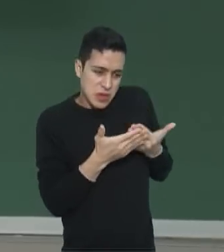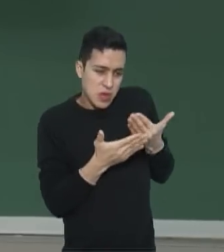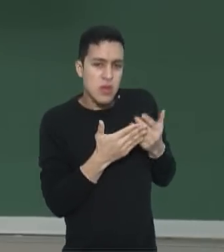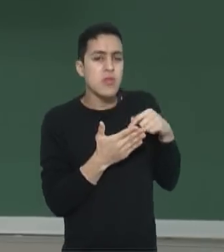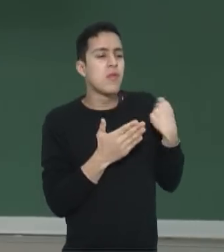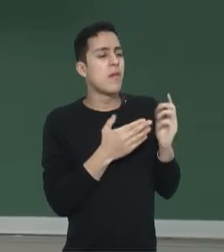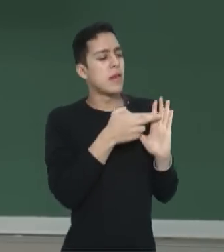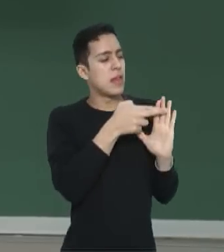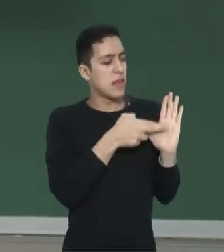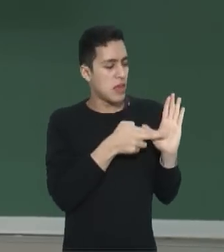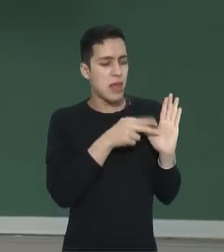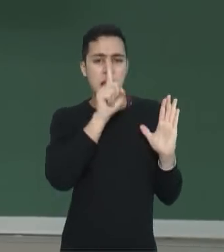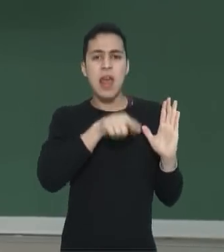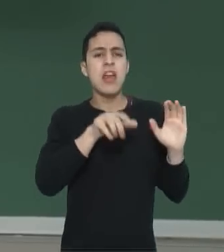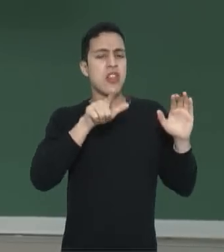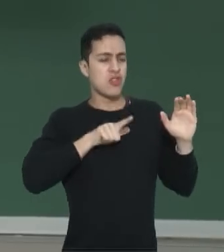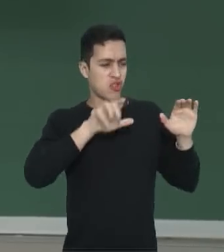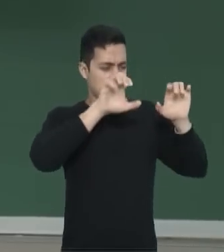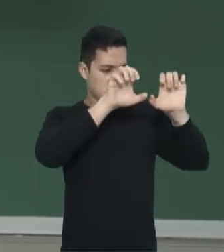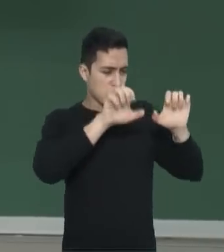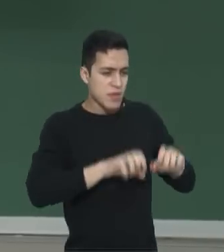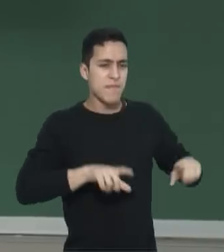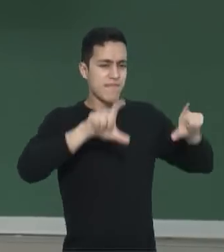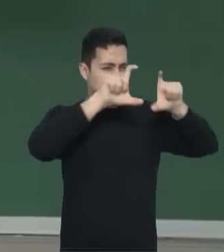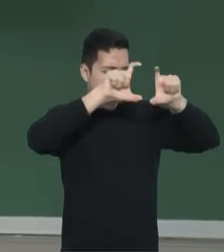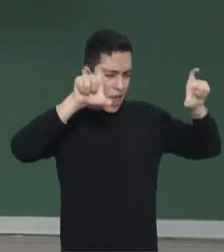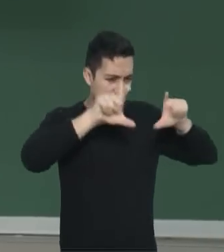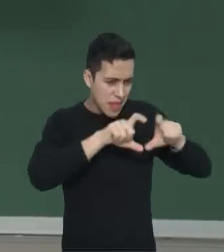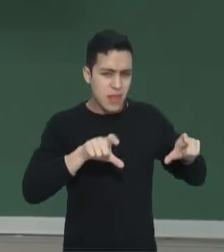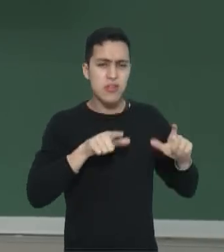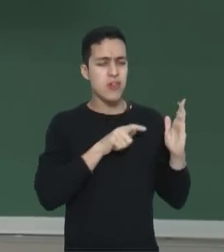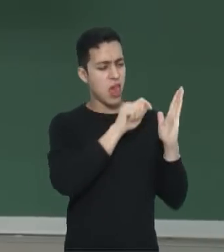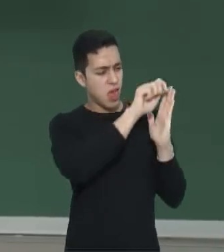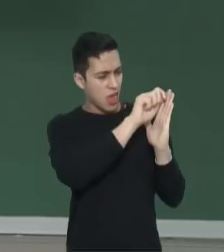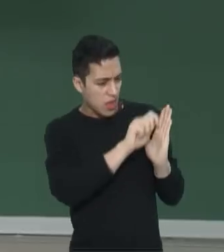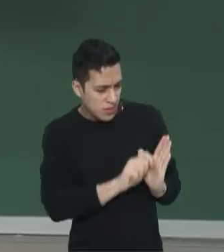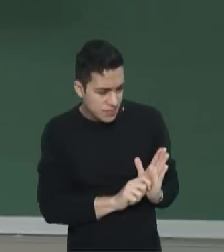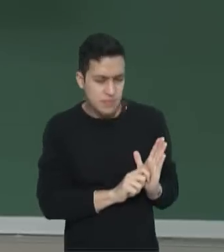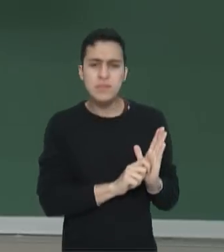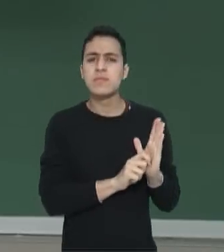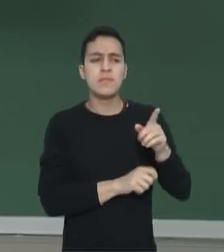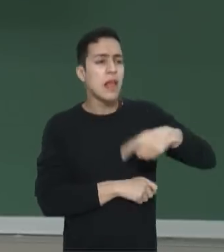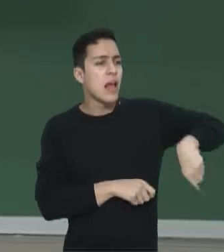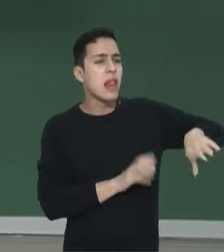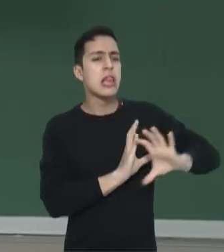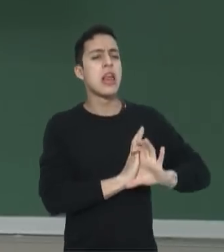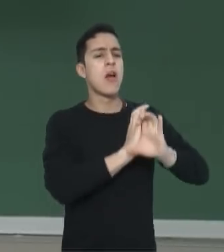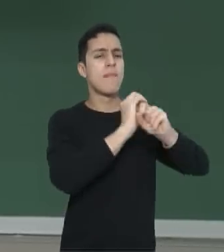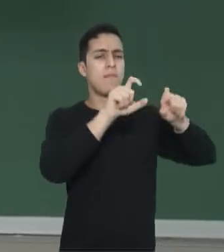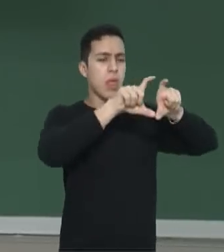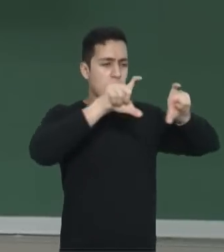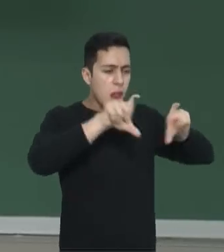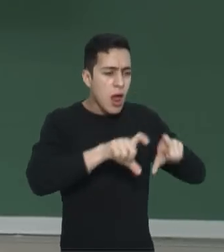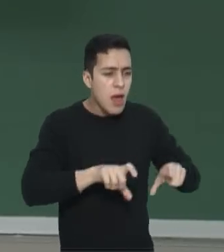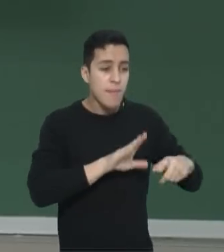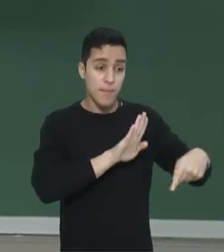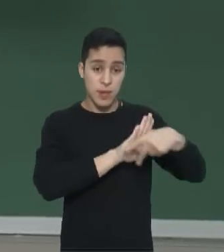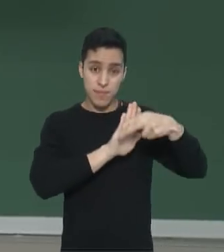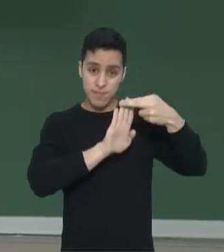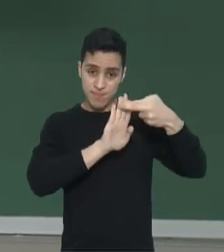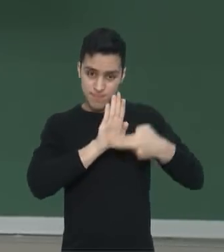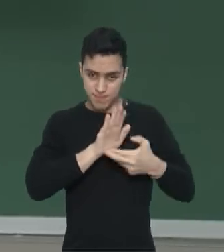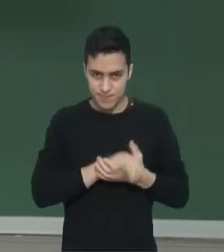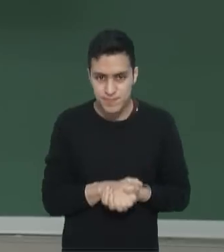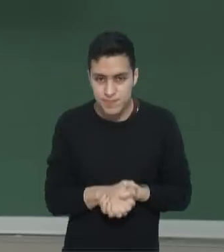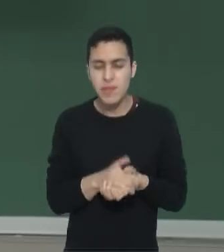era estruturado através de parágrafos, tínhamos os artigos que formavam os parágrafos desse regulamento.